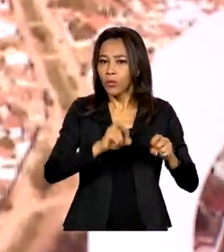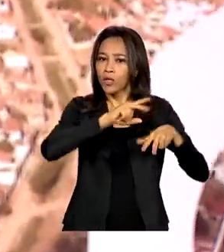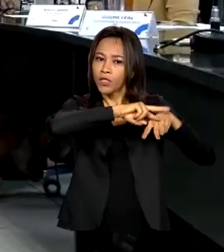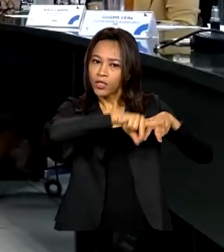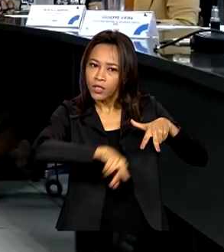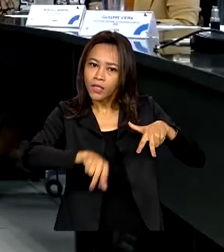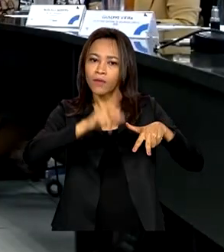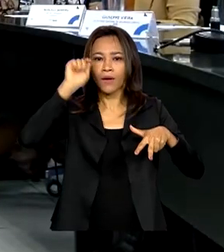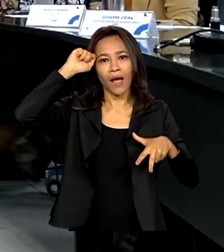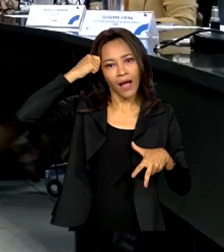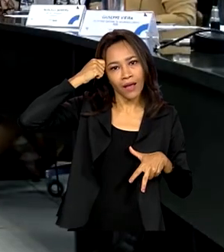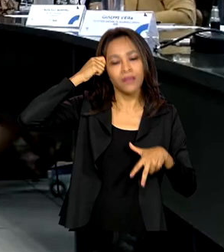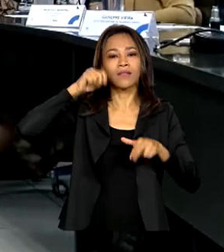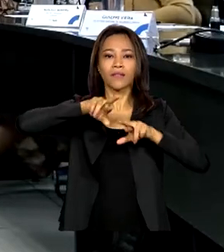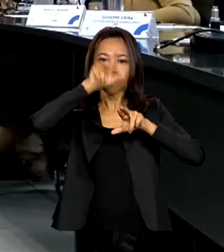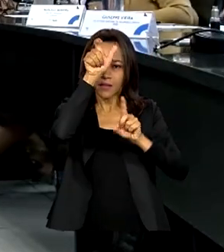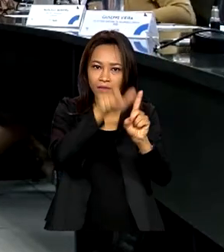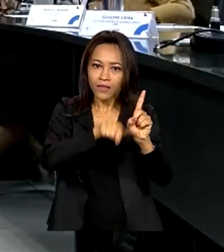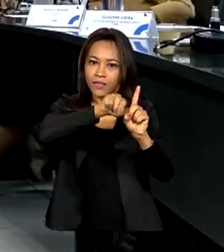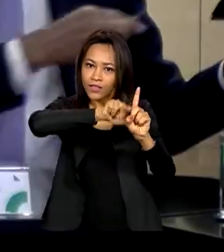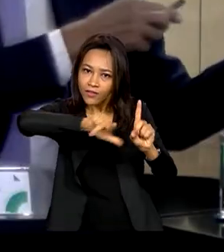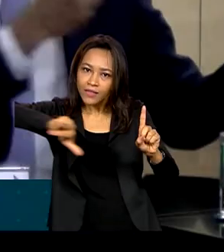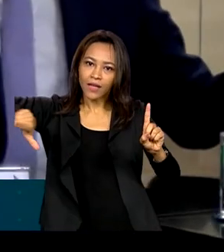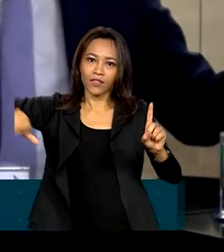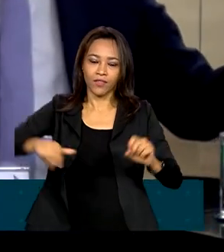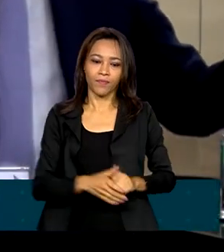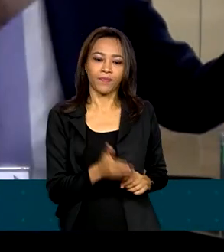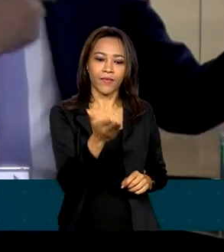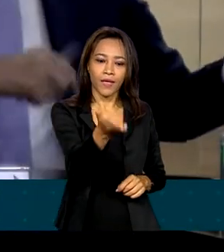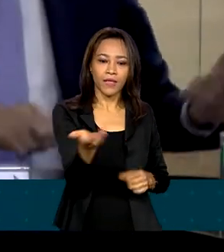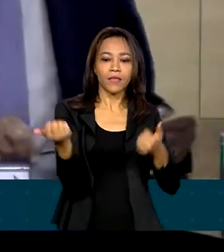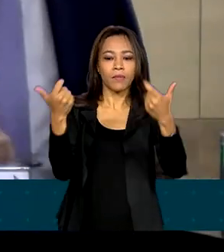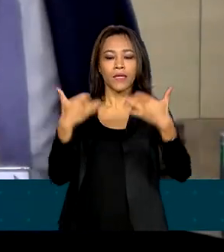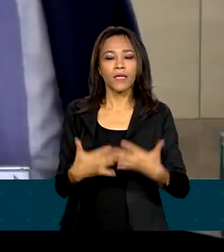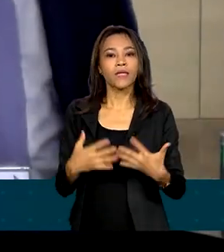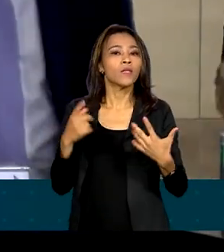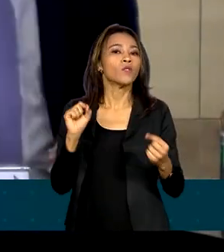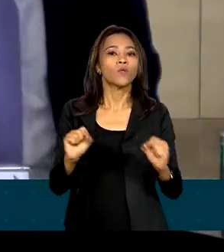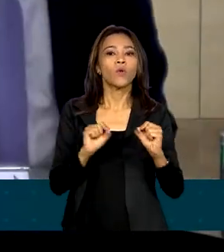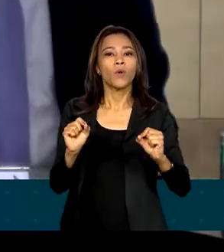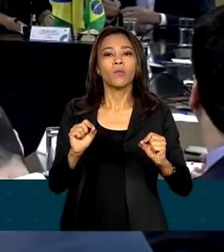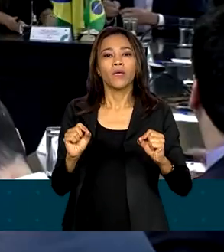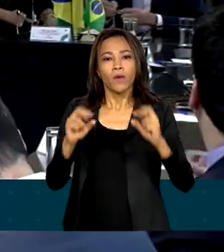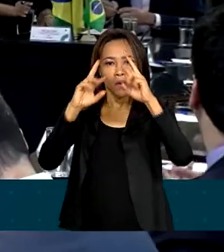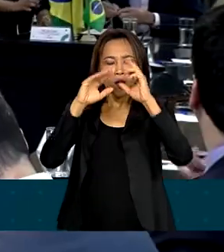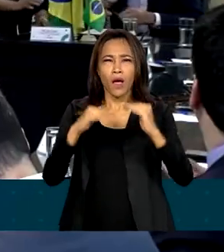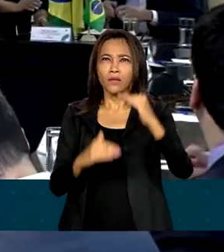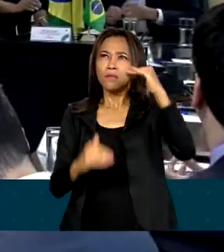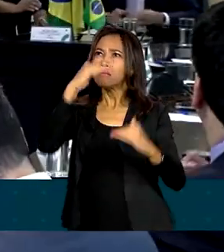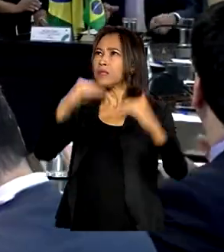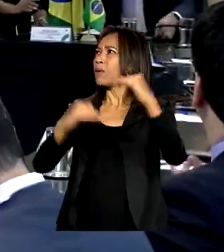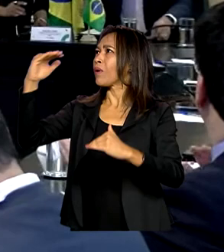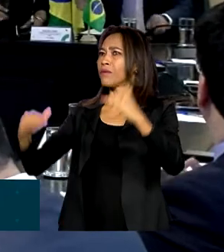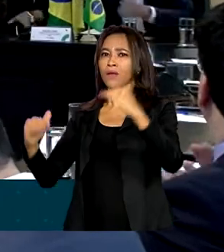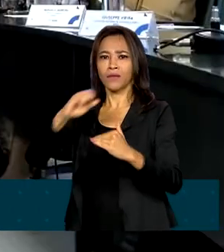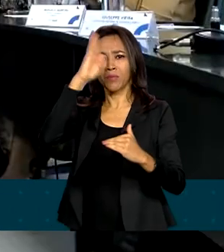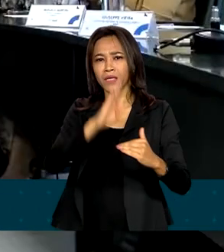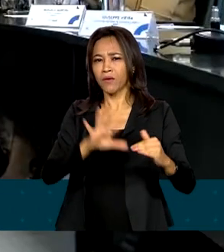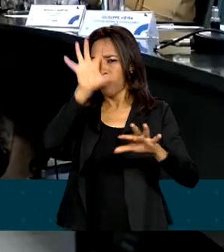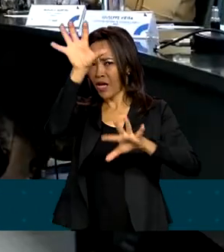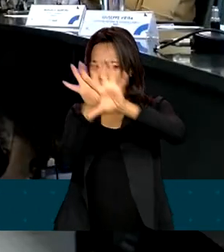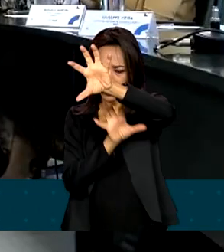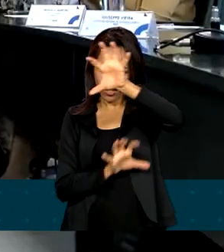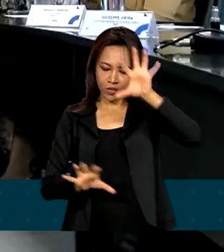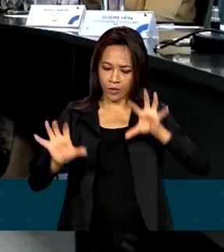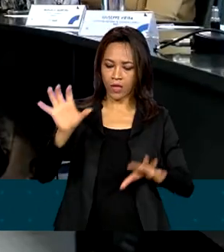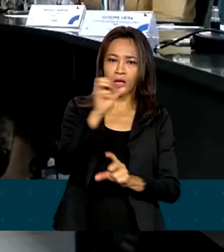Diversidade. O objetivo do comitê é levar em conta as desigualdades no Brasil, sejam elas regionais,